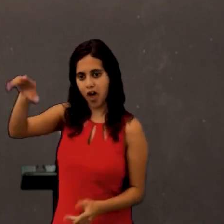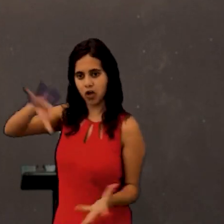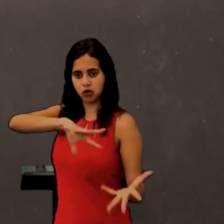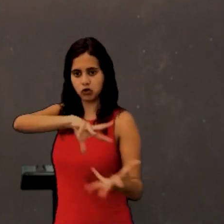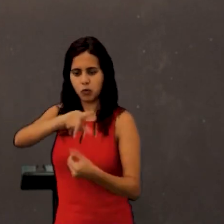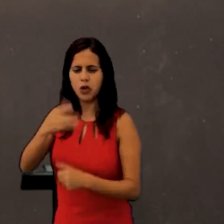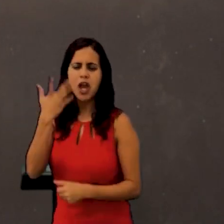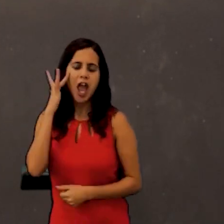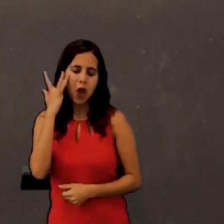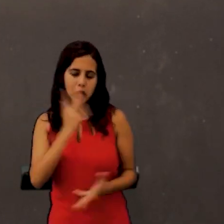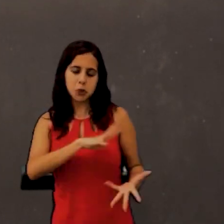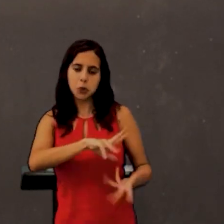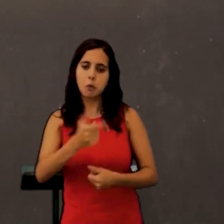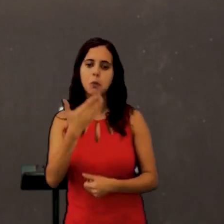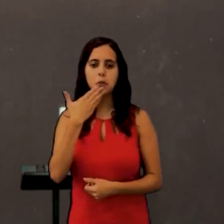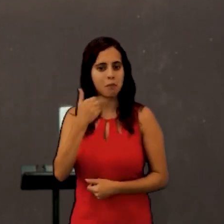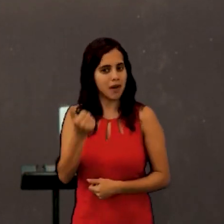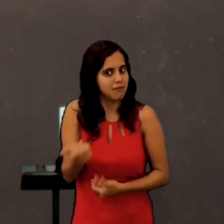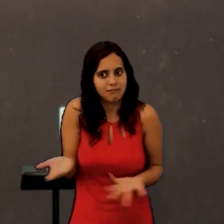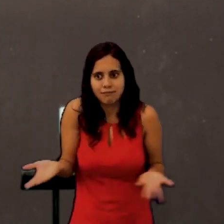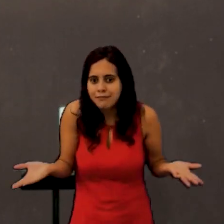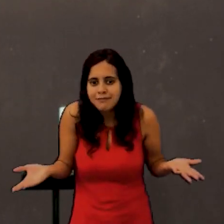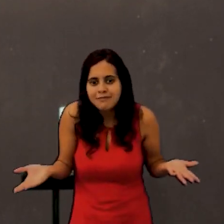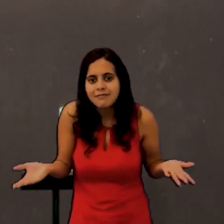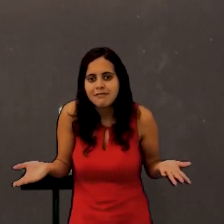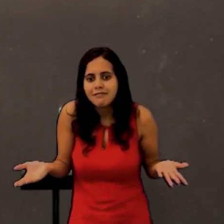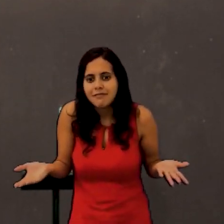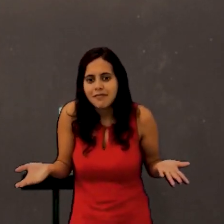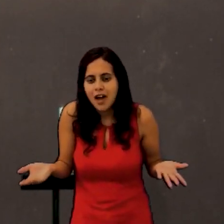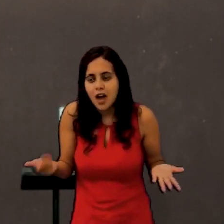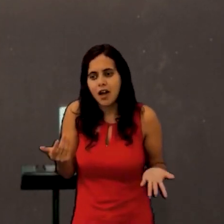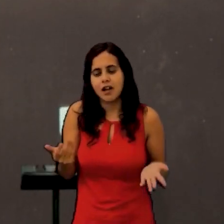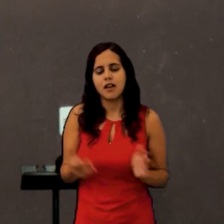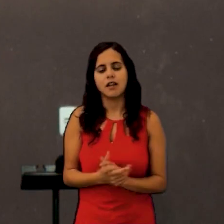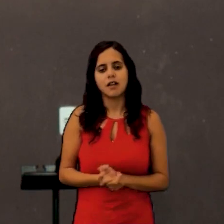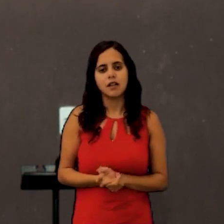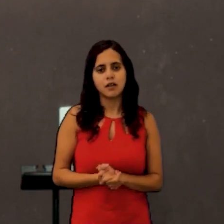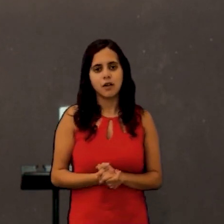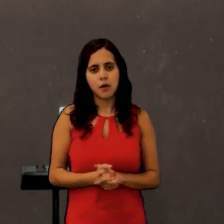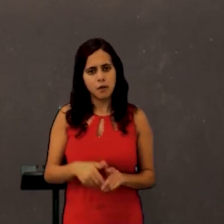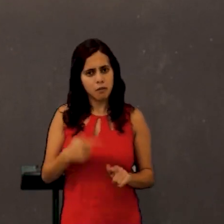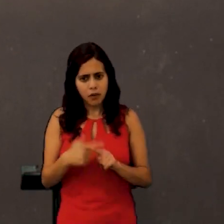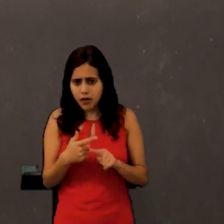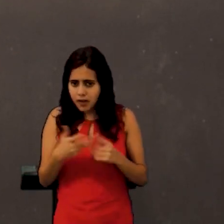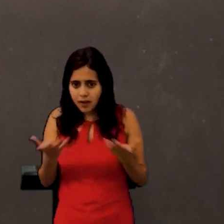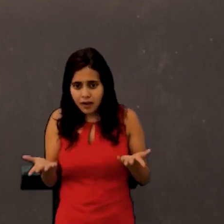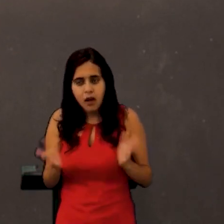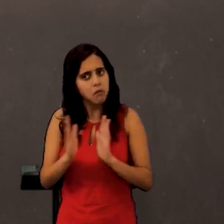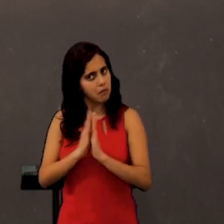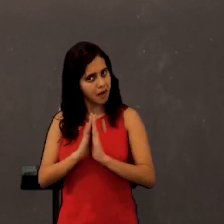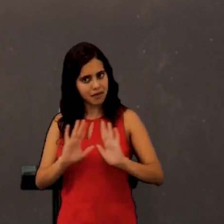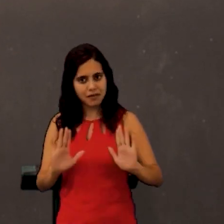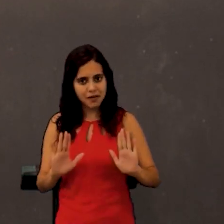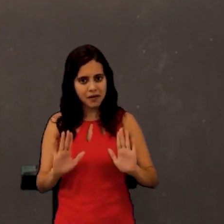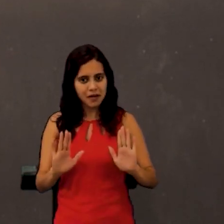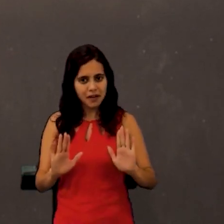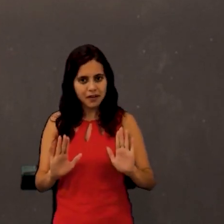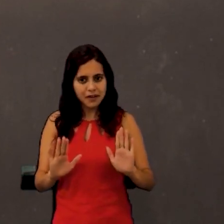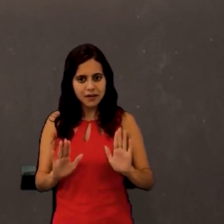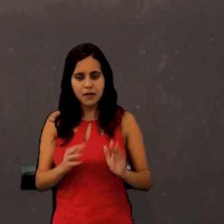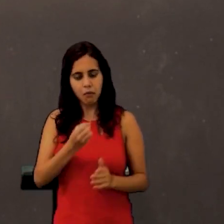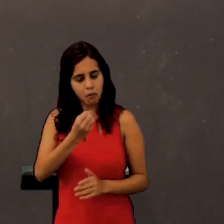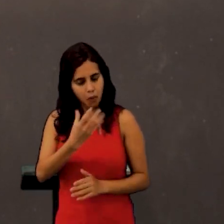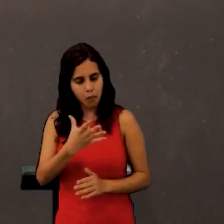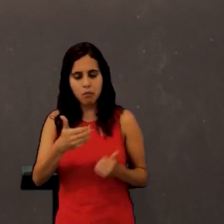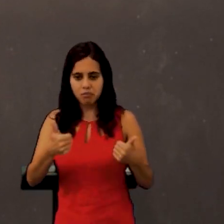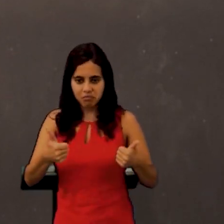o mundo melhorou de lá para cá. Deve ter sido, né? Eu acho que eu estou desatualizado. Pois se for, amém. Que bênção, né? Coisa boa,